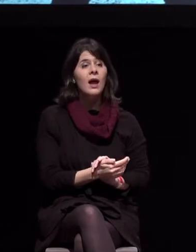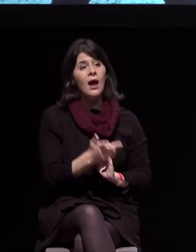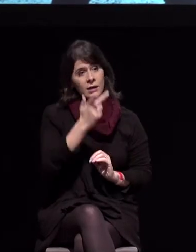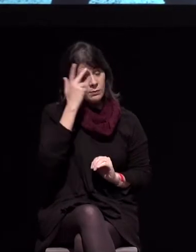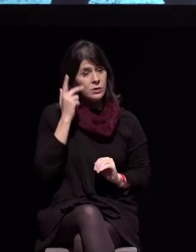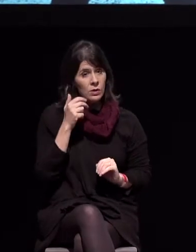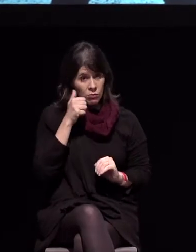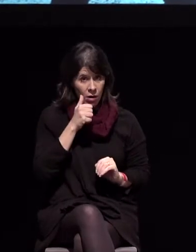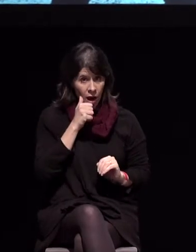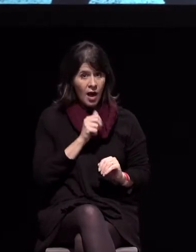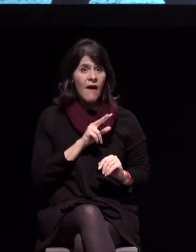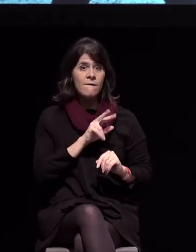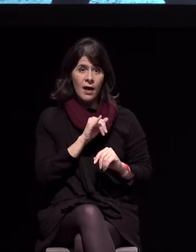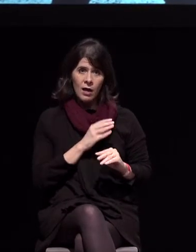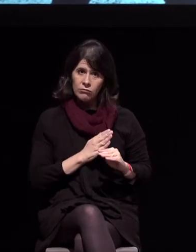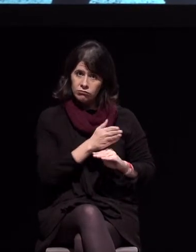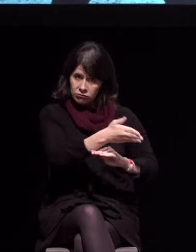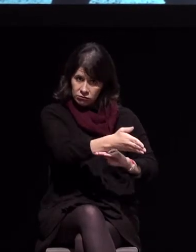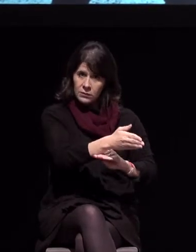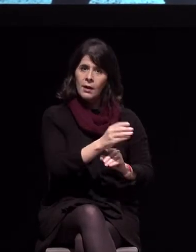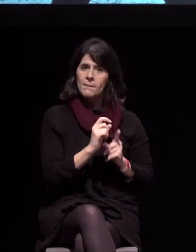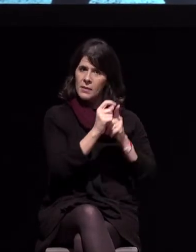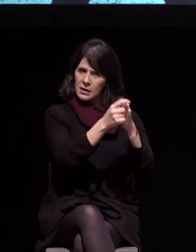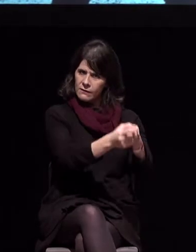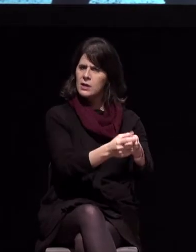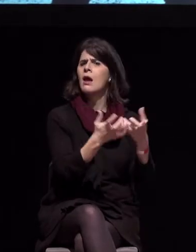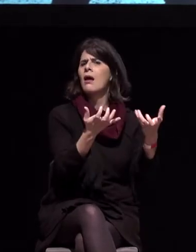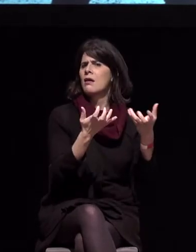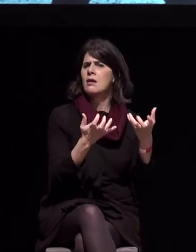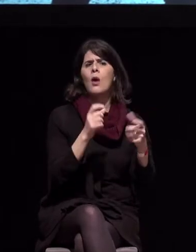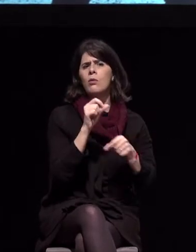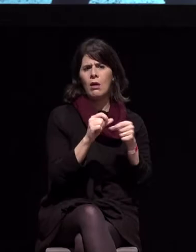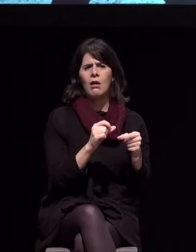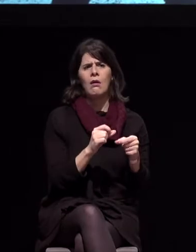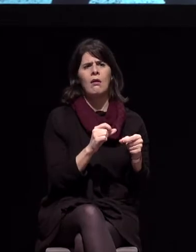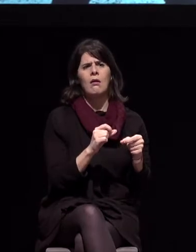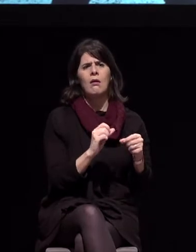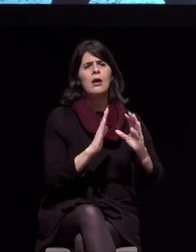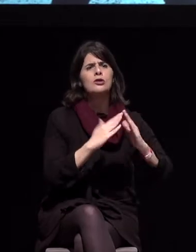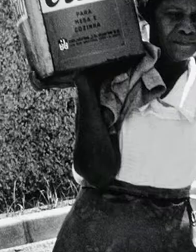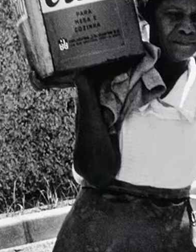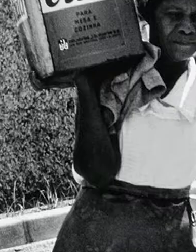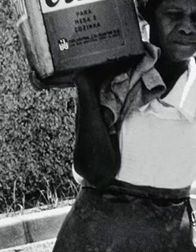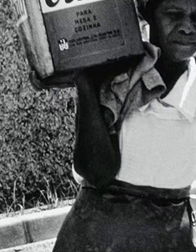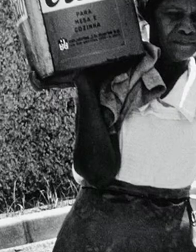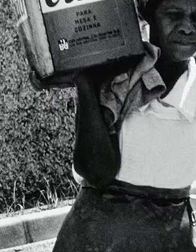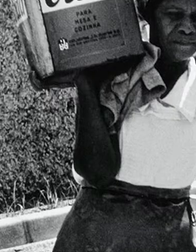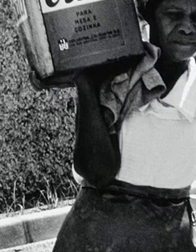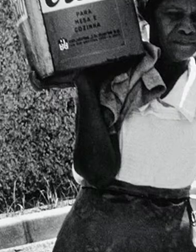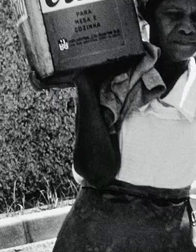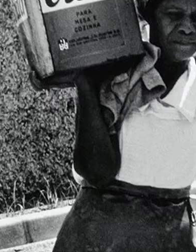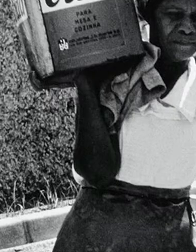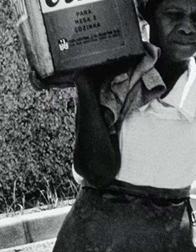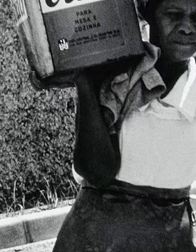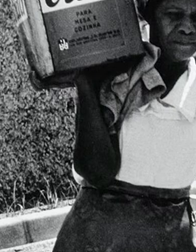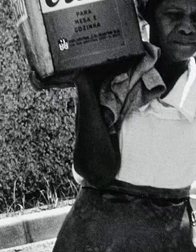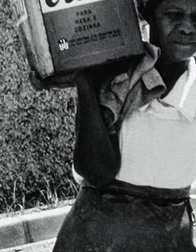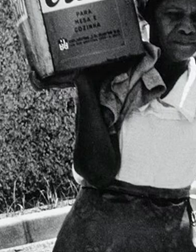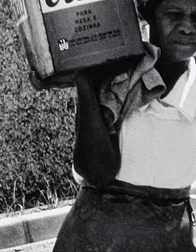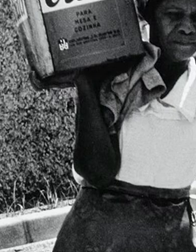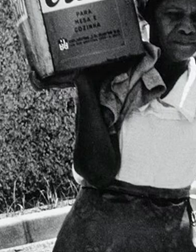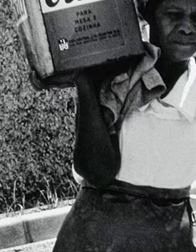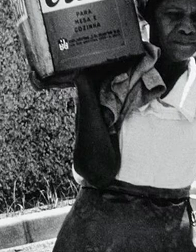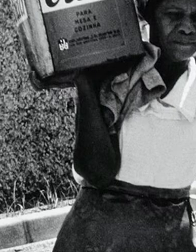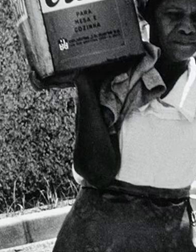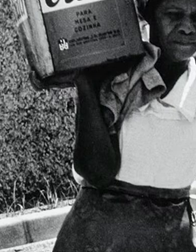elas querem um posto de saúde, elas querem coisas acontecendo para onde elas vão. E aí acontece